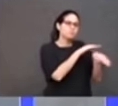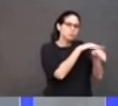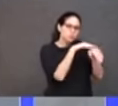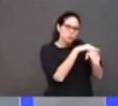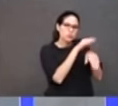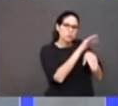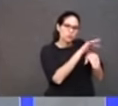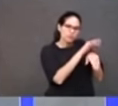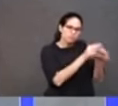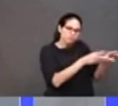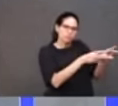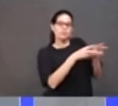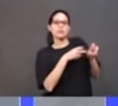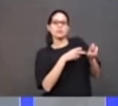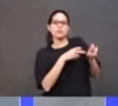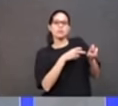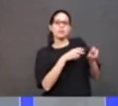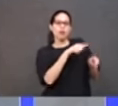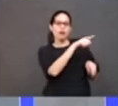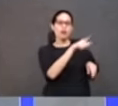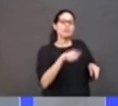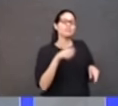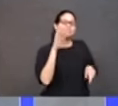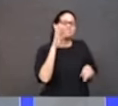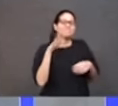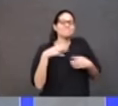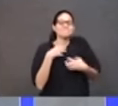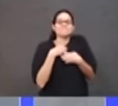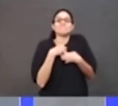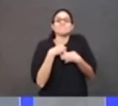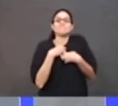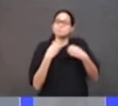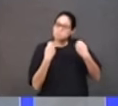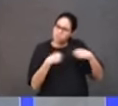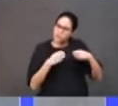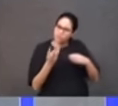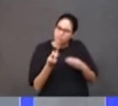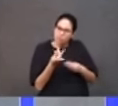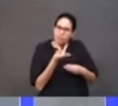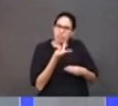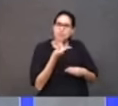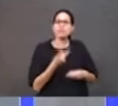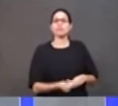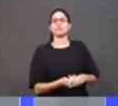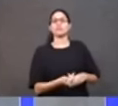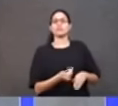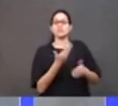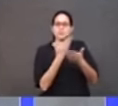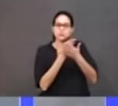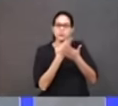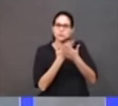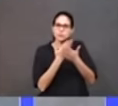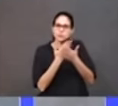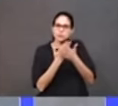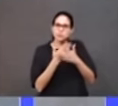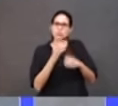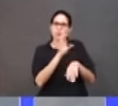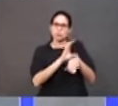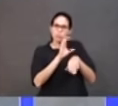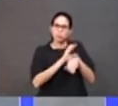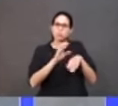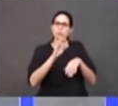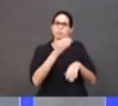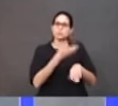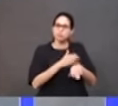a gente faz parte, era essa questão da necessidade da qualificação do nosso corpo técnico. Nós temos